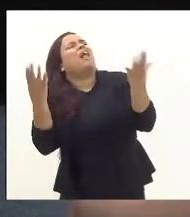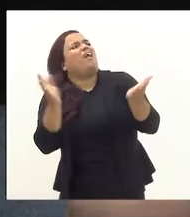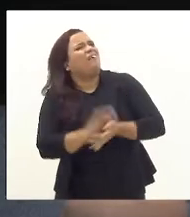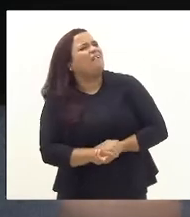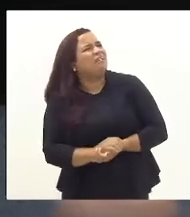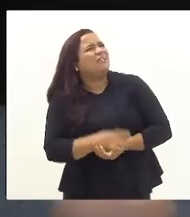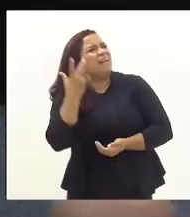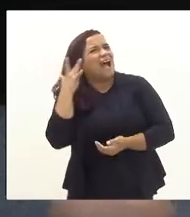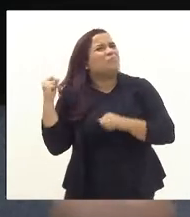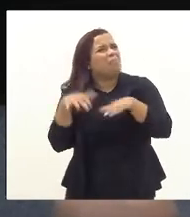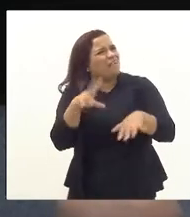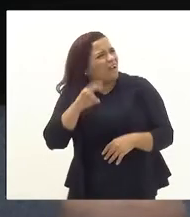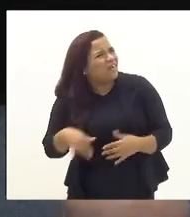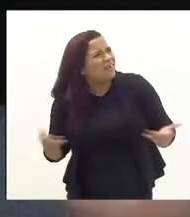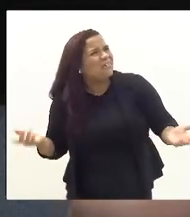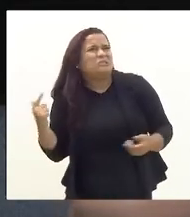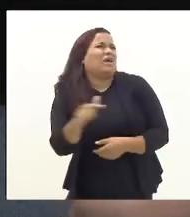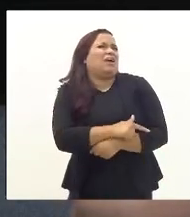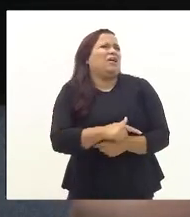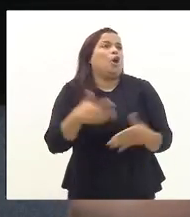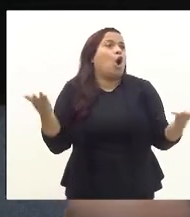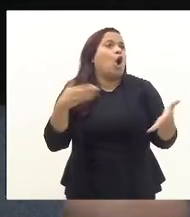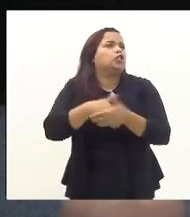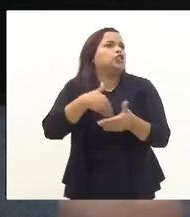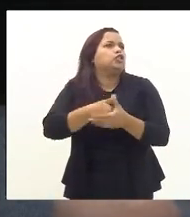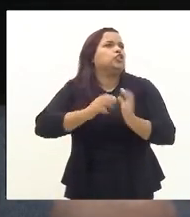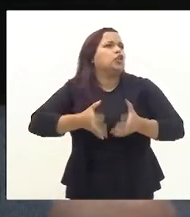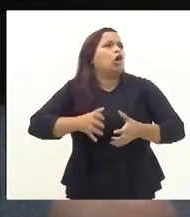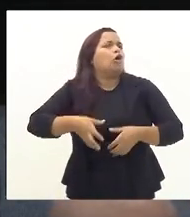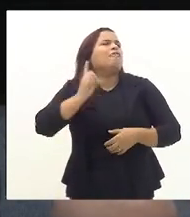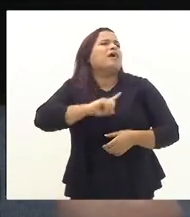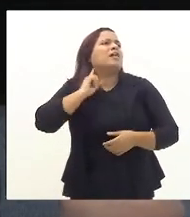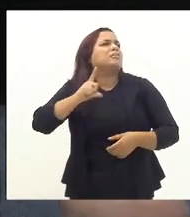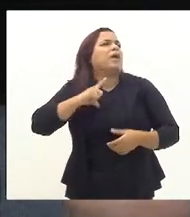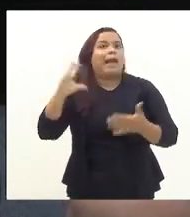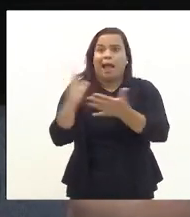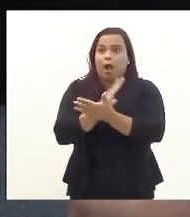Acho que vai ter? Vai ter, não. Jogo do Flamengo hoje, não sei o quê.